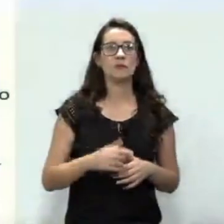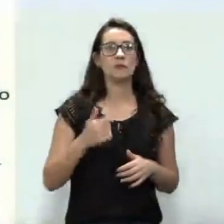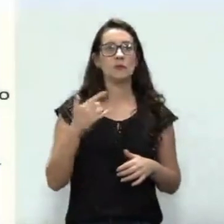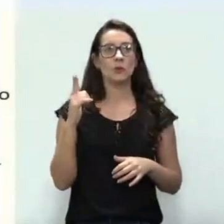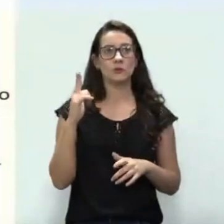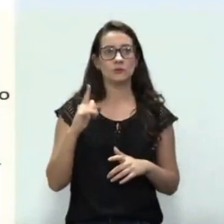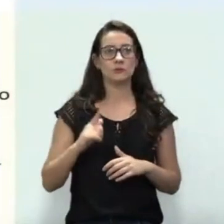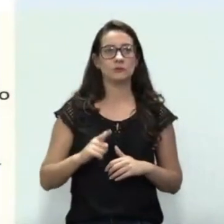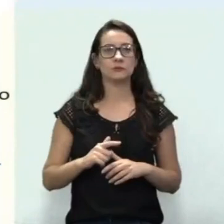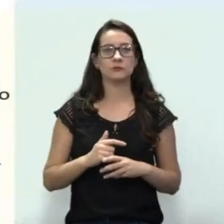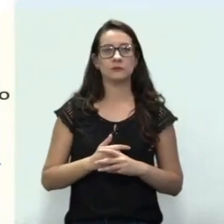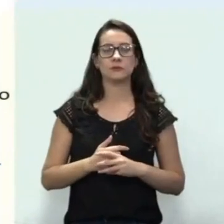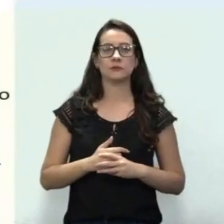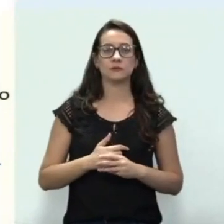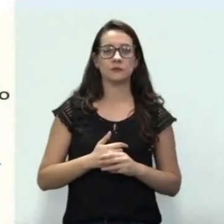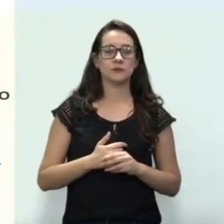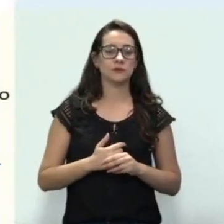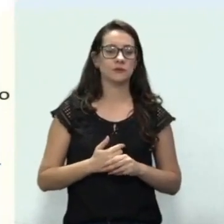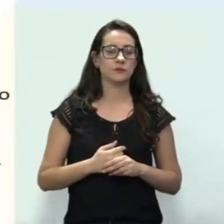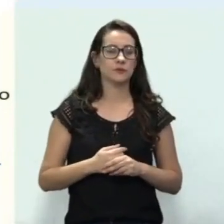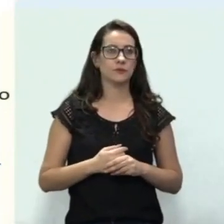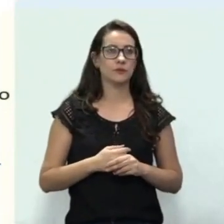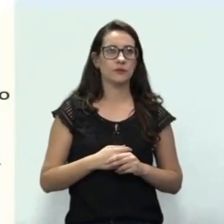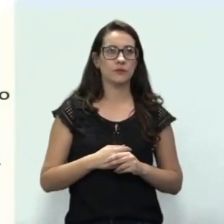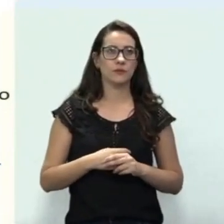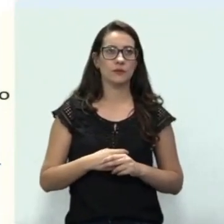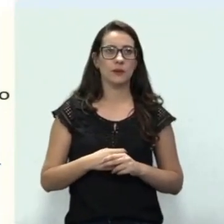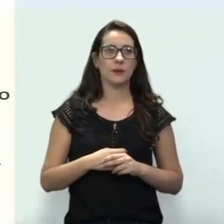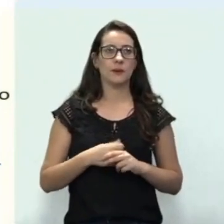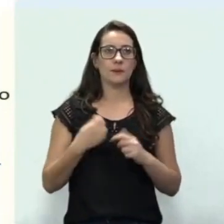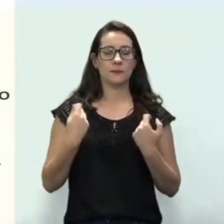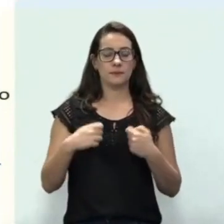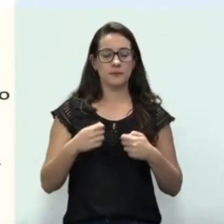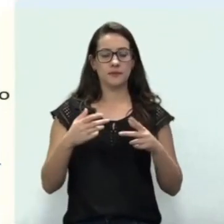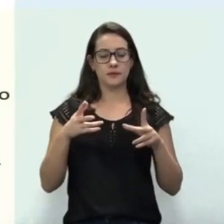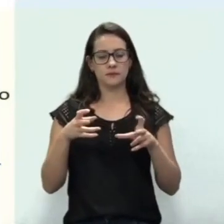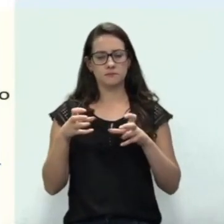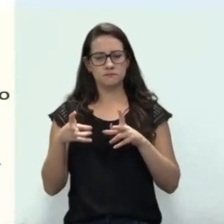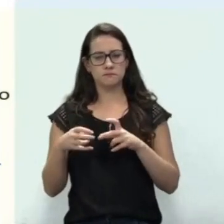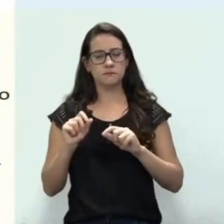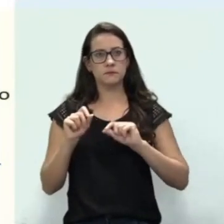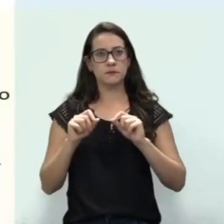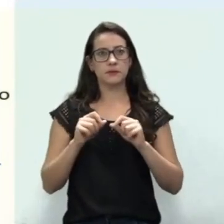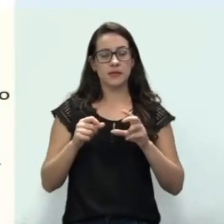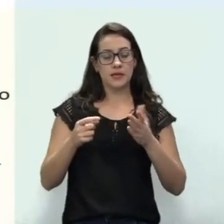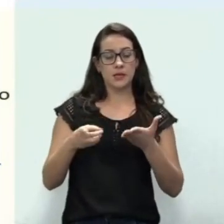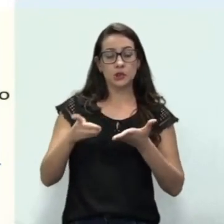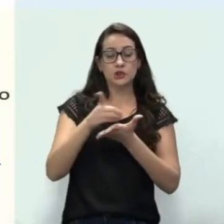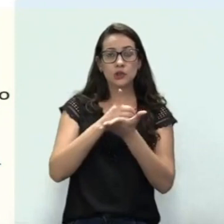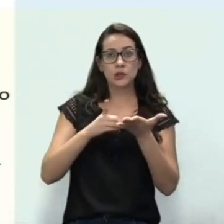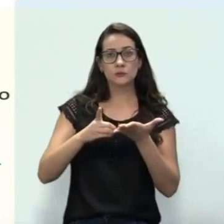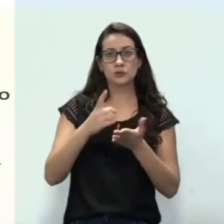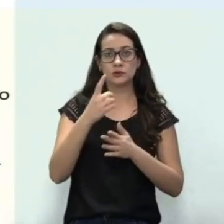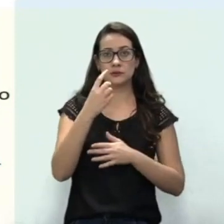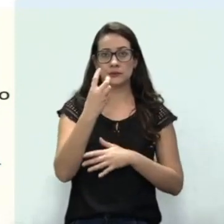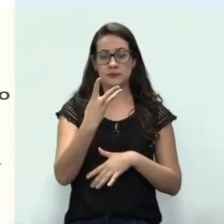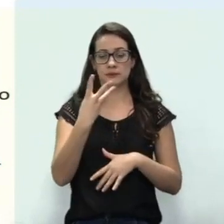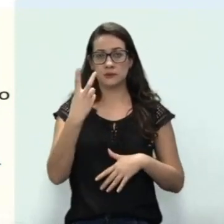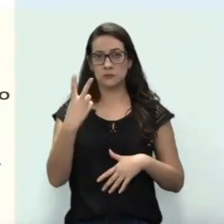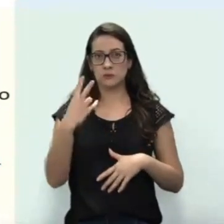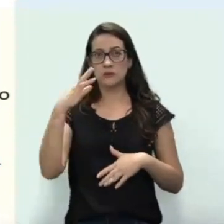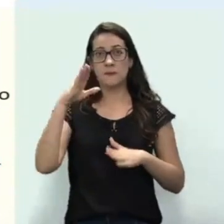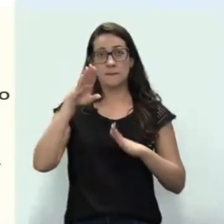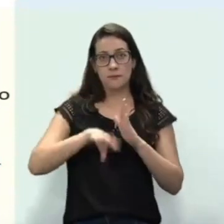tipo que a gente tem que verificar com diâmetros menores que 32, a gente tem que verificar